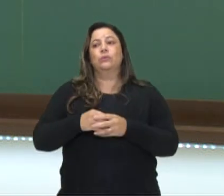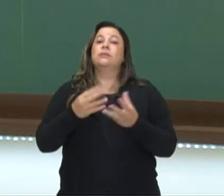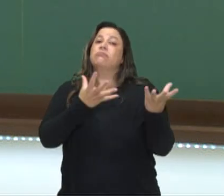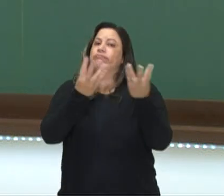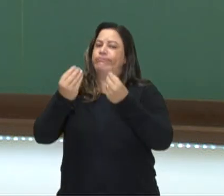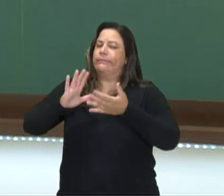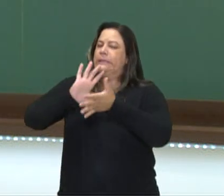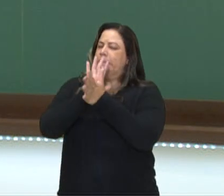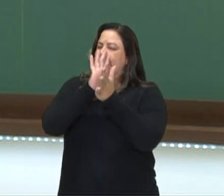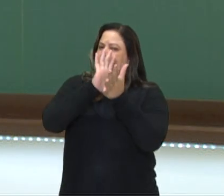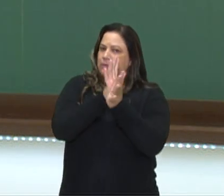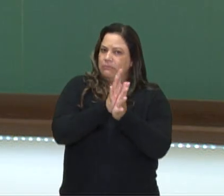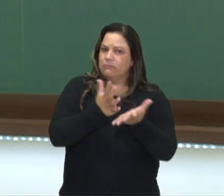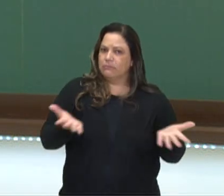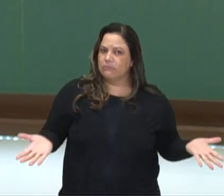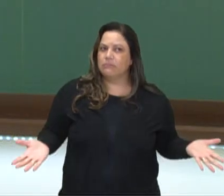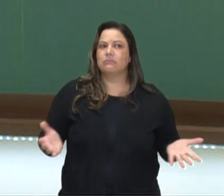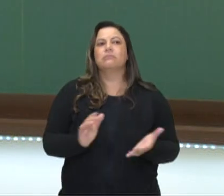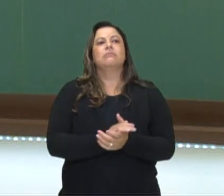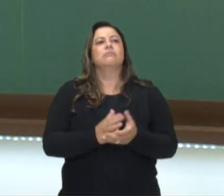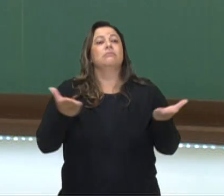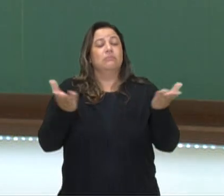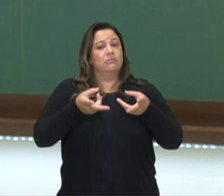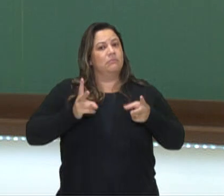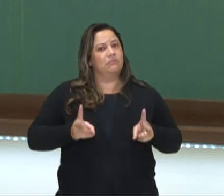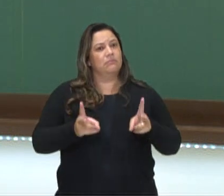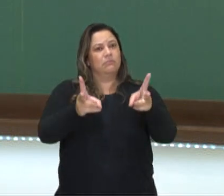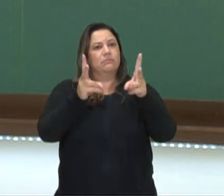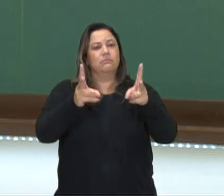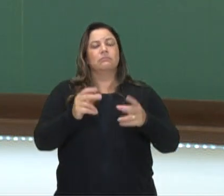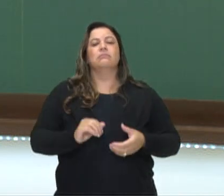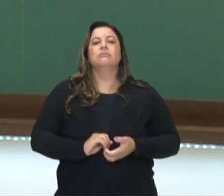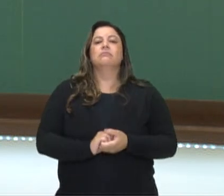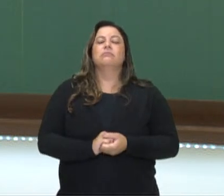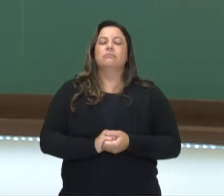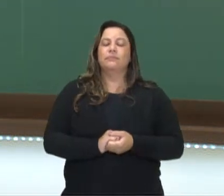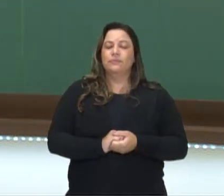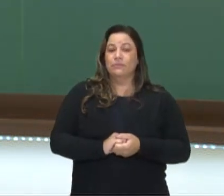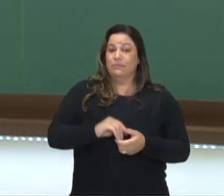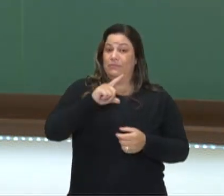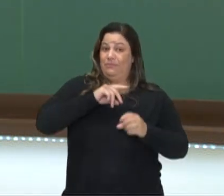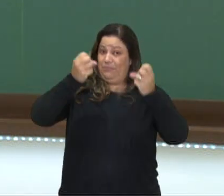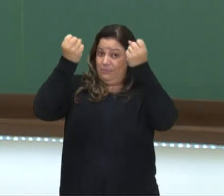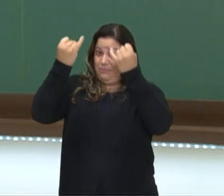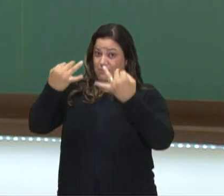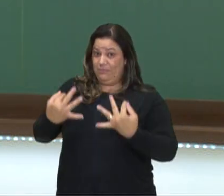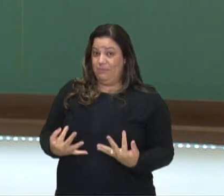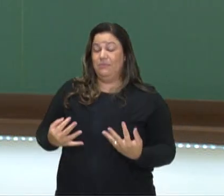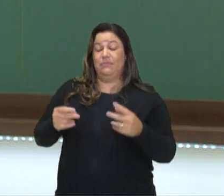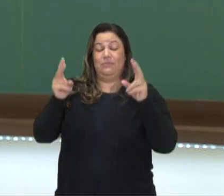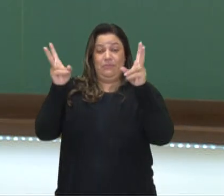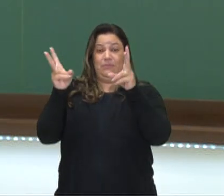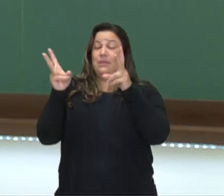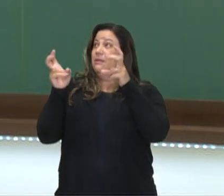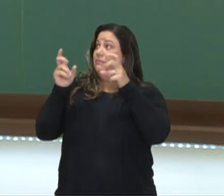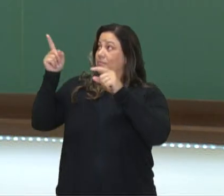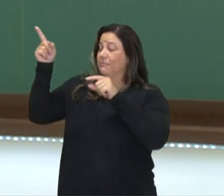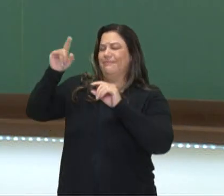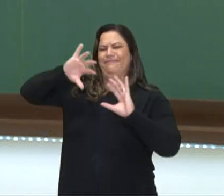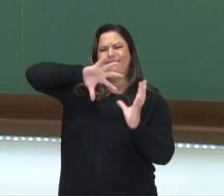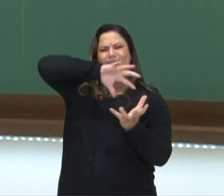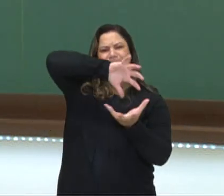bastante destrutivos. E para a gente dar continuidade, nós temos que falar do efeito estufa, que muitas